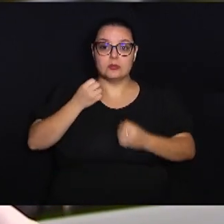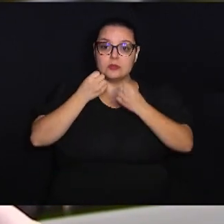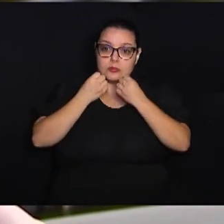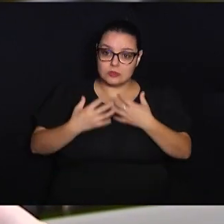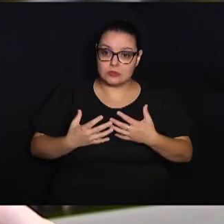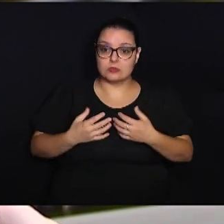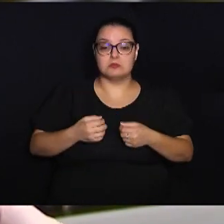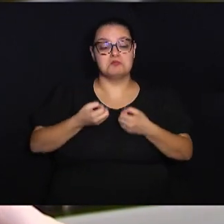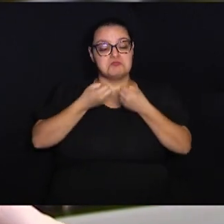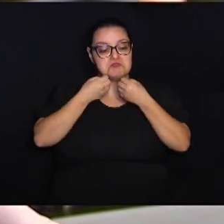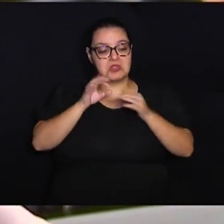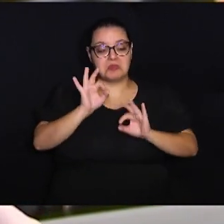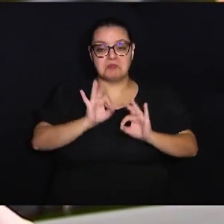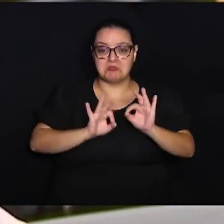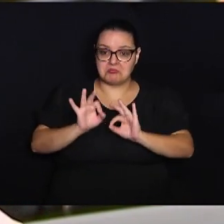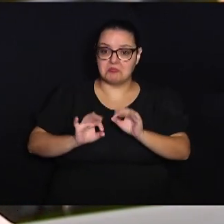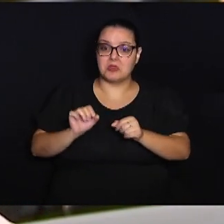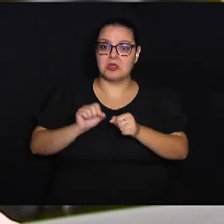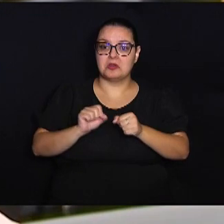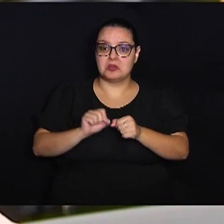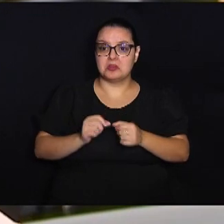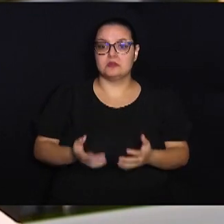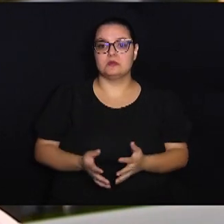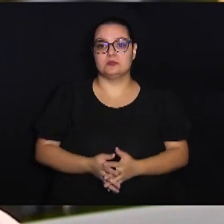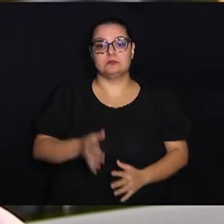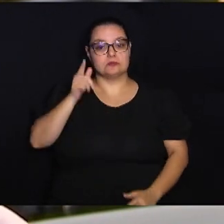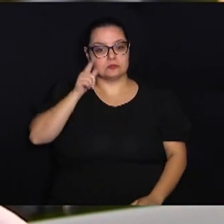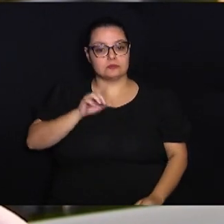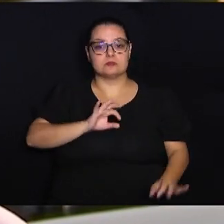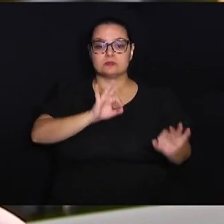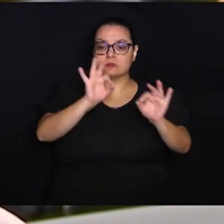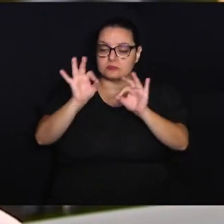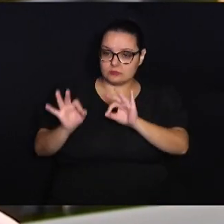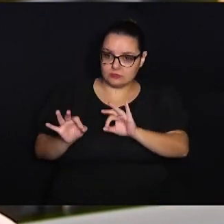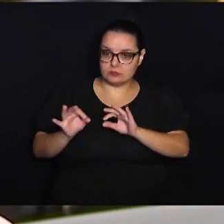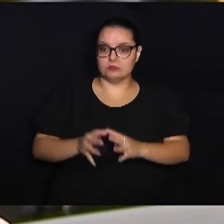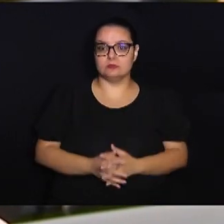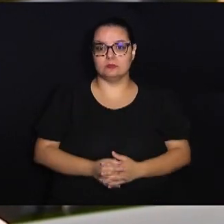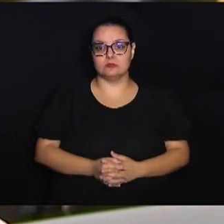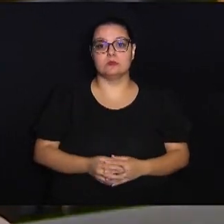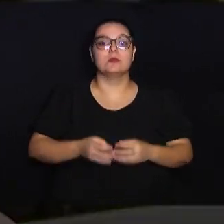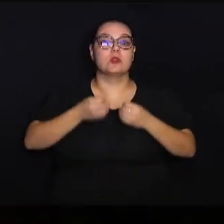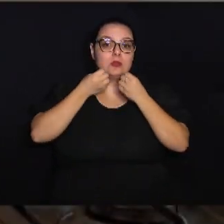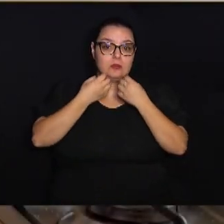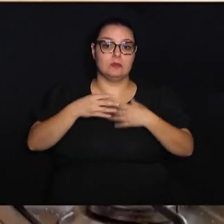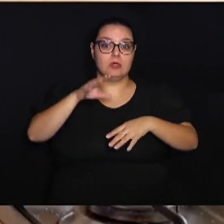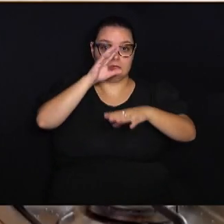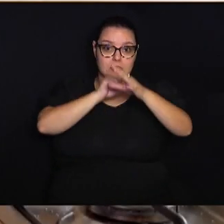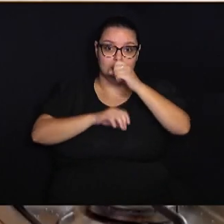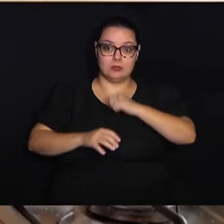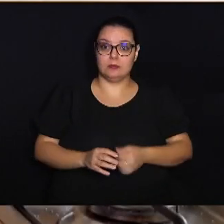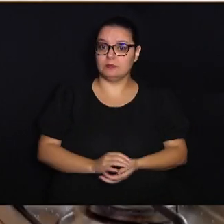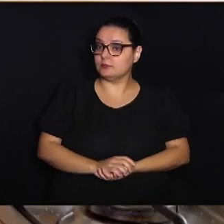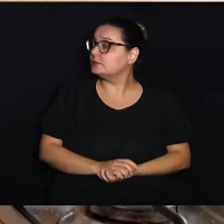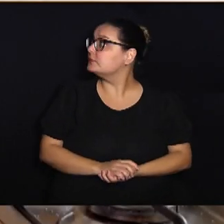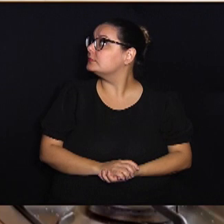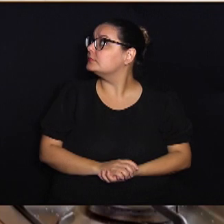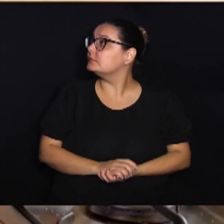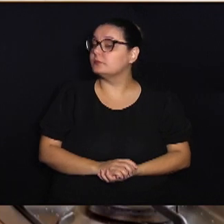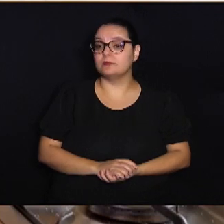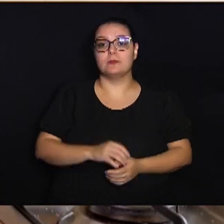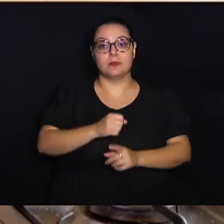iniciativa do vereador Nelson Osseri para homenagear os músicos Glória Raimundi e Islan Santos. Eu sempre